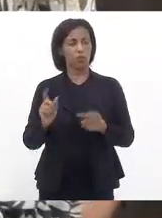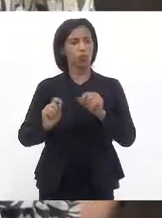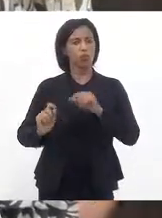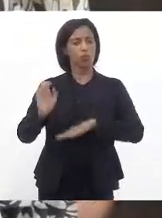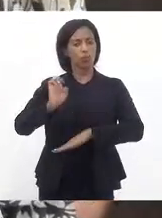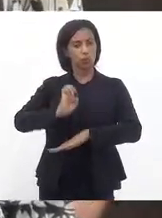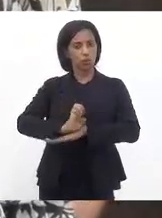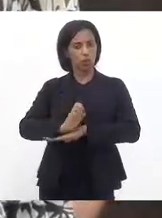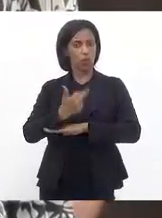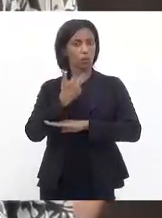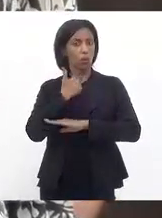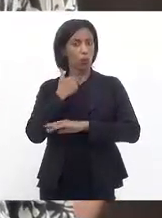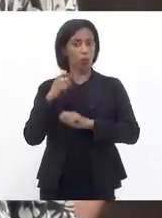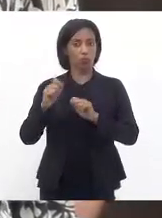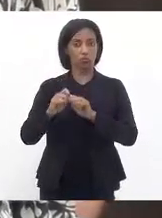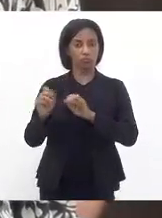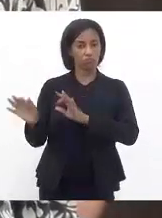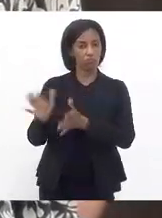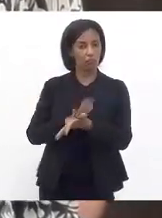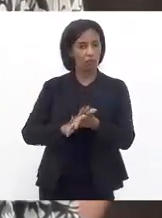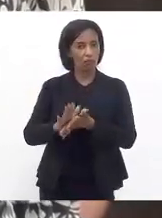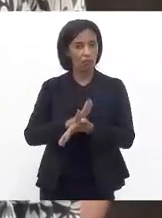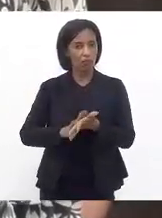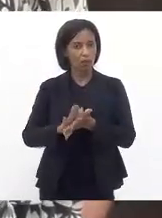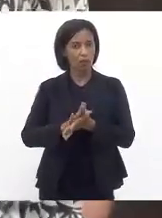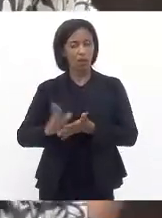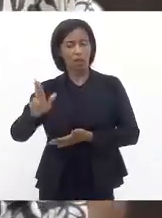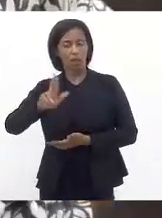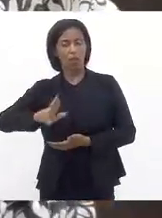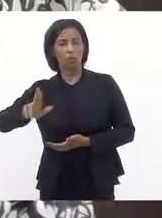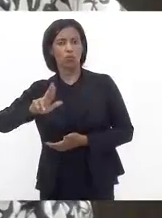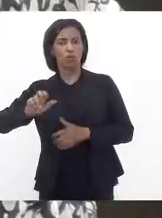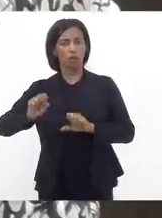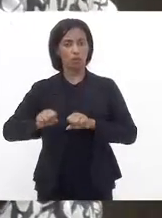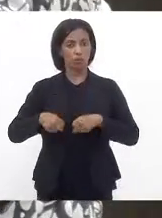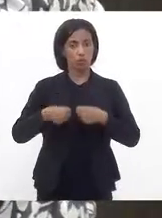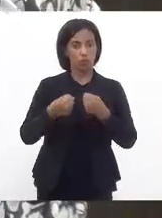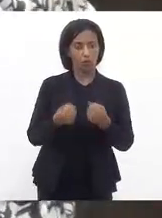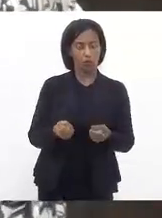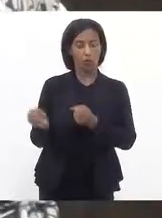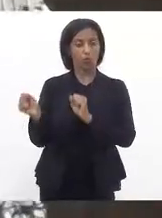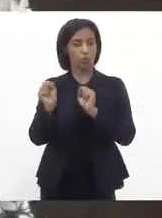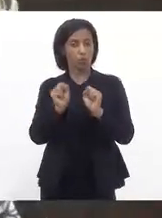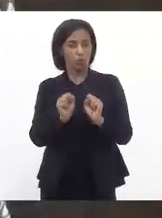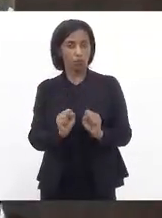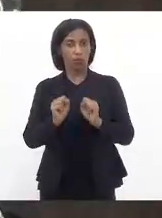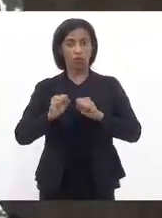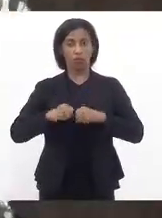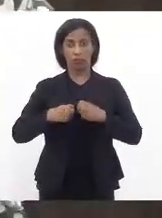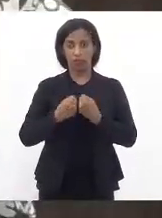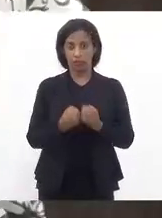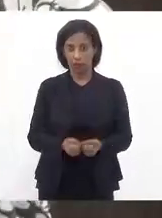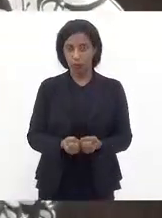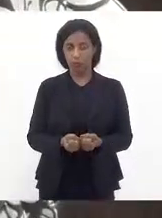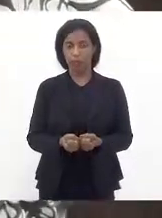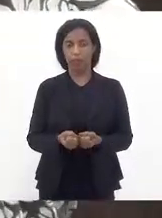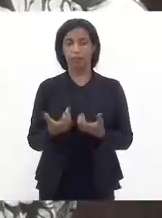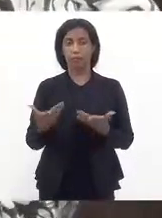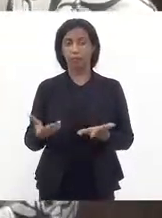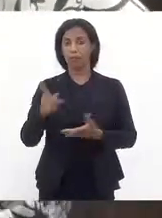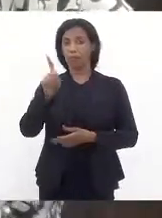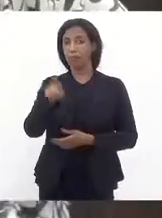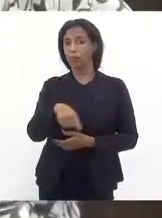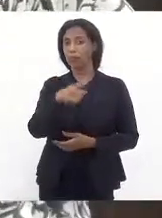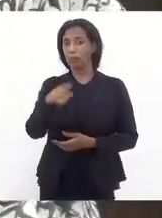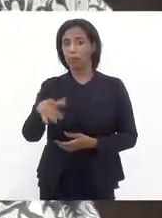o que o estado não pode fazer é usar a sua força o seu poder de força para